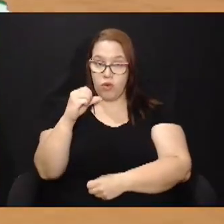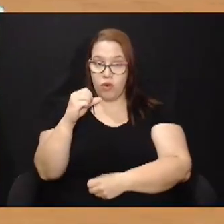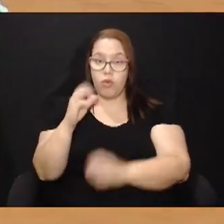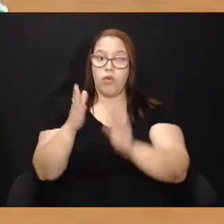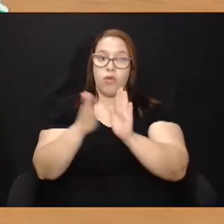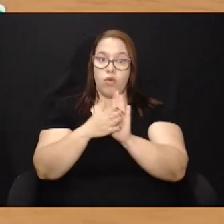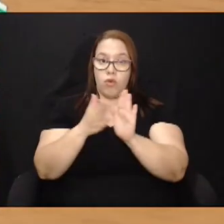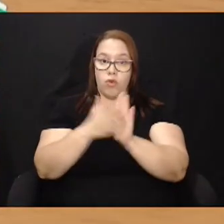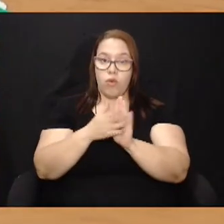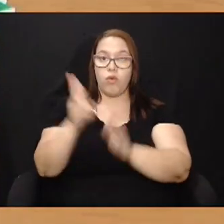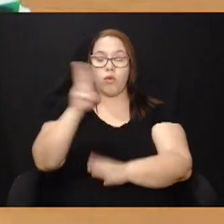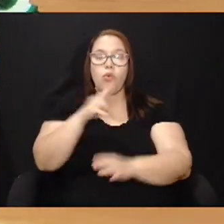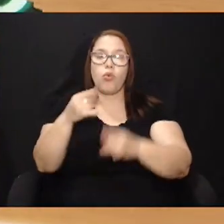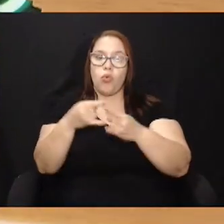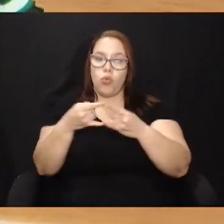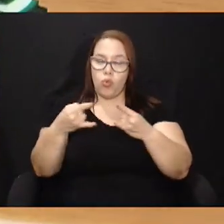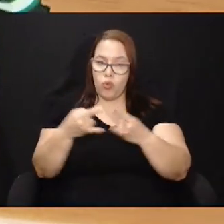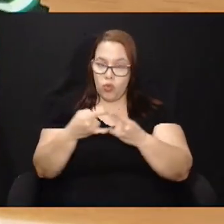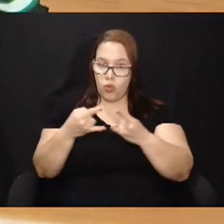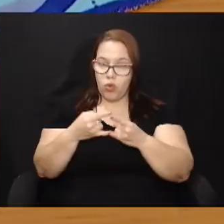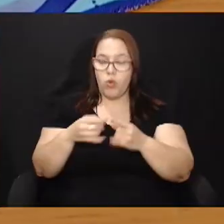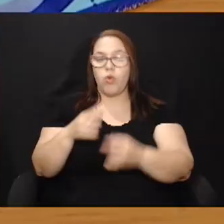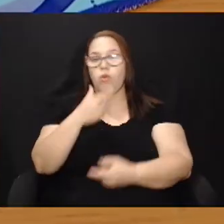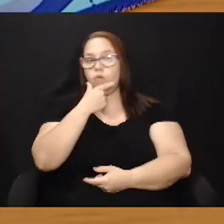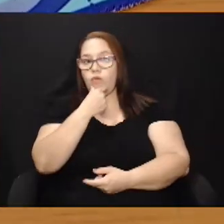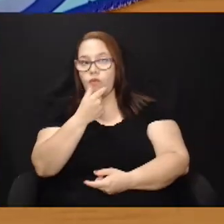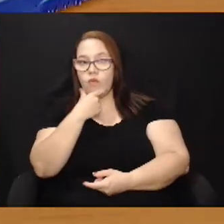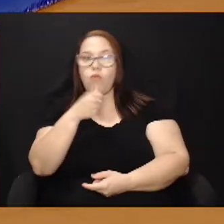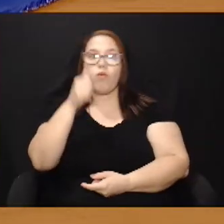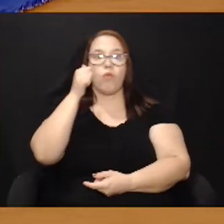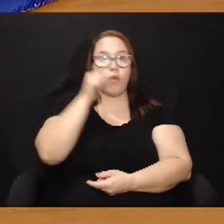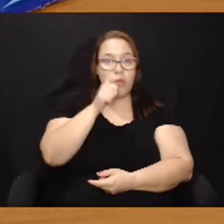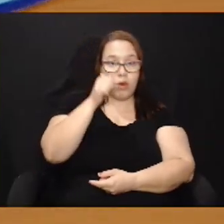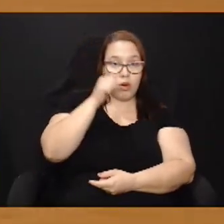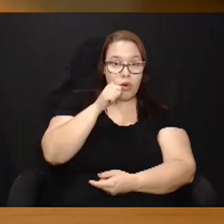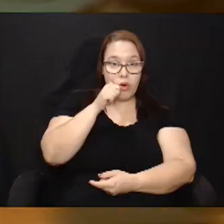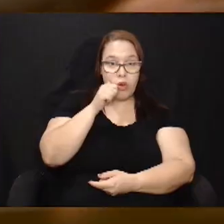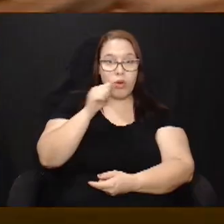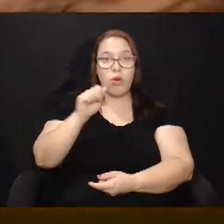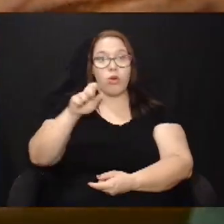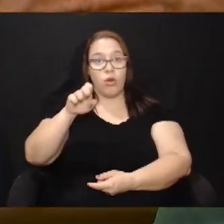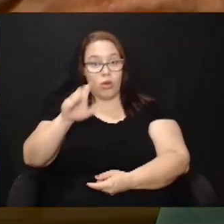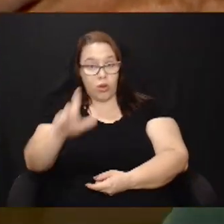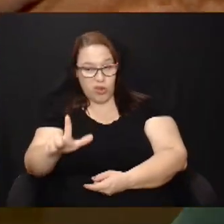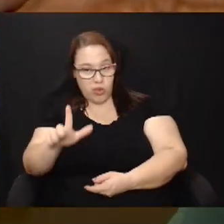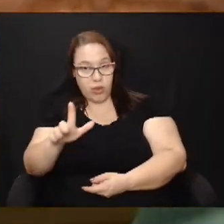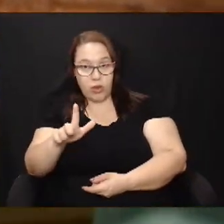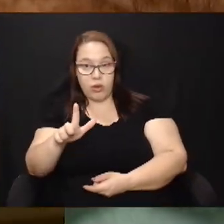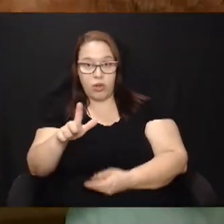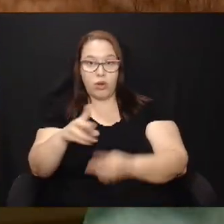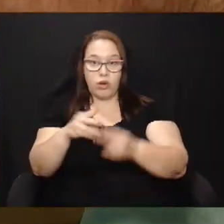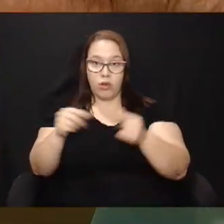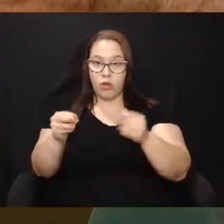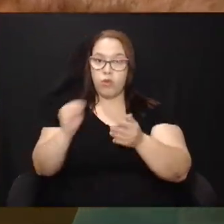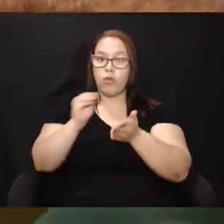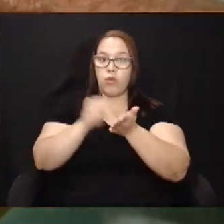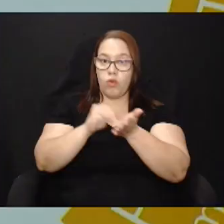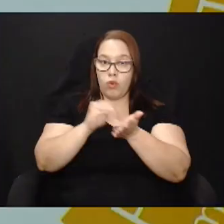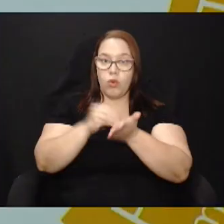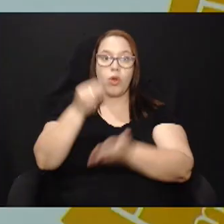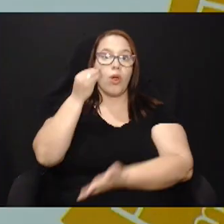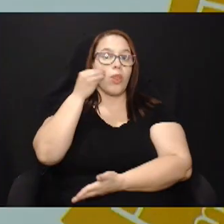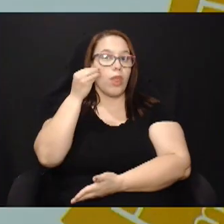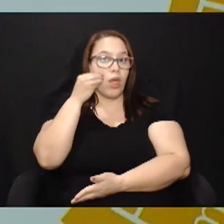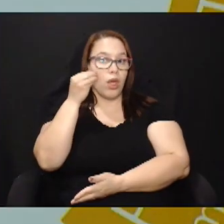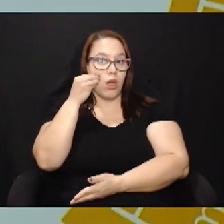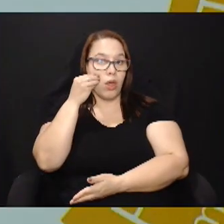uso de preservativos masculinos, femininos, com gel lubrificante, a realização de testes HIV, sífilis e